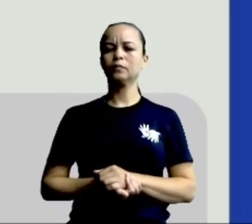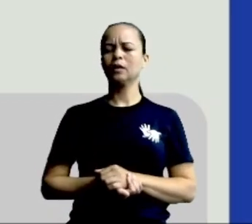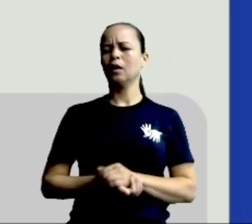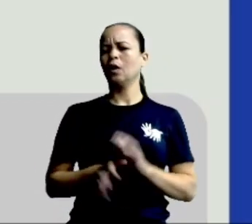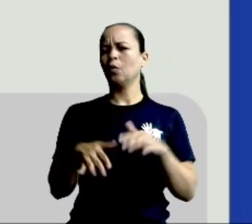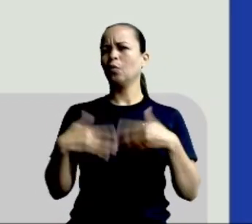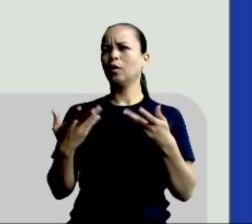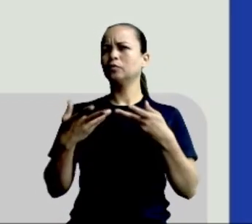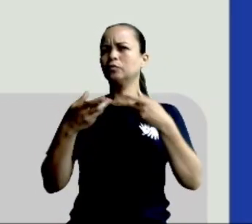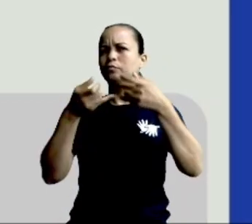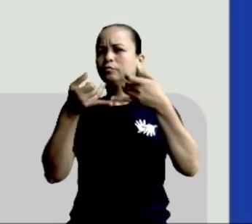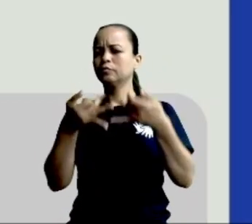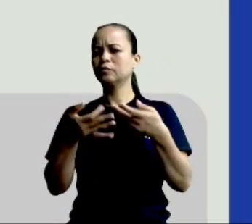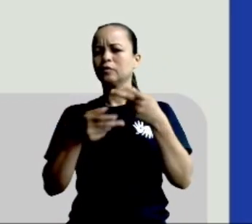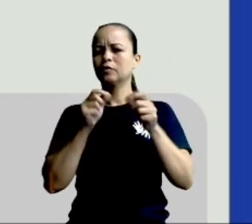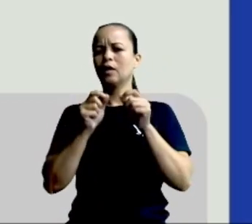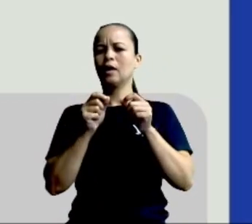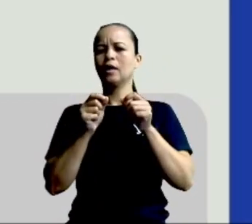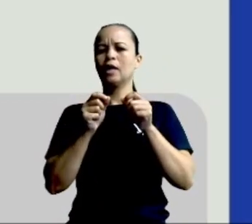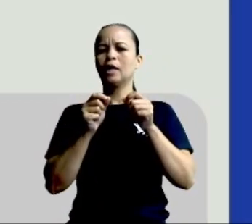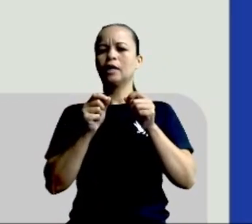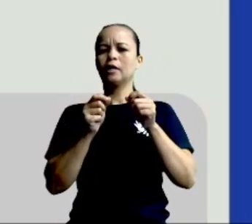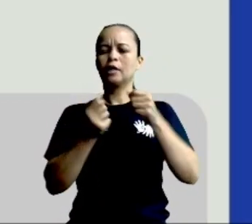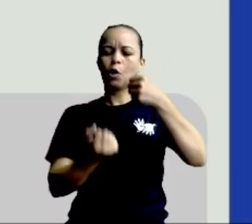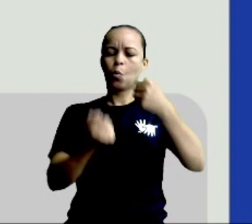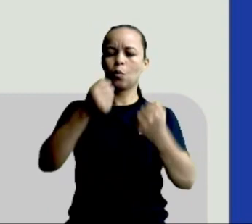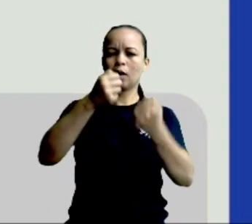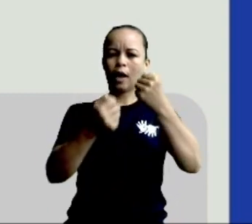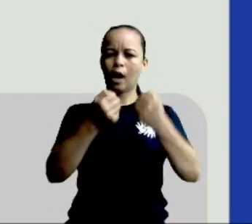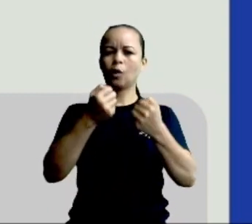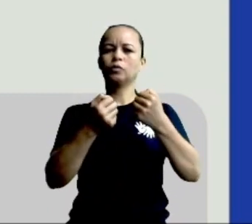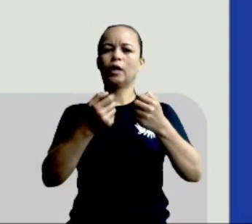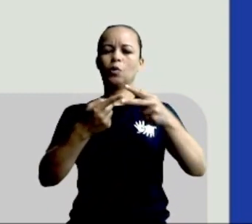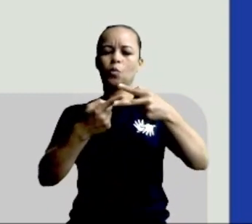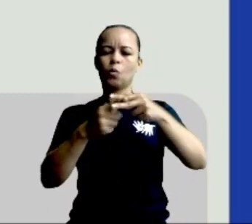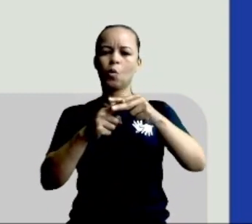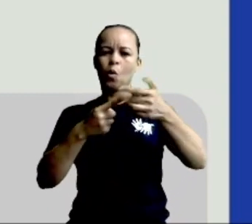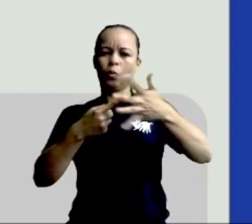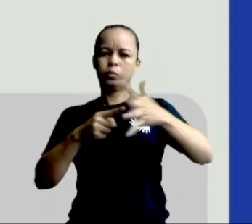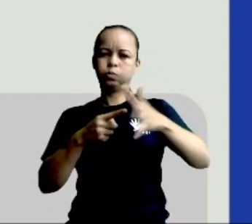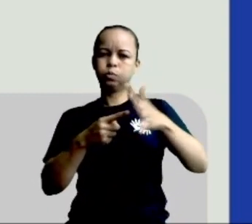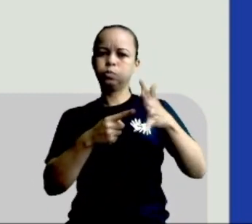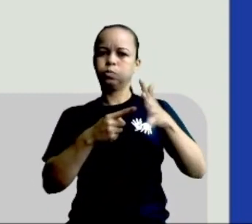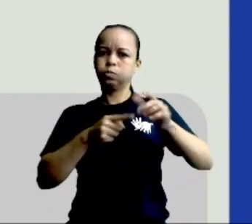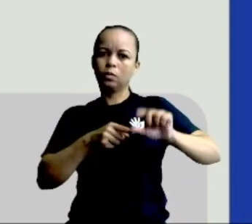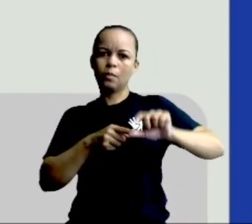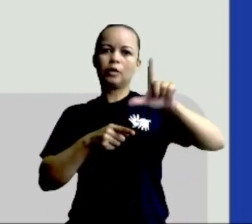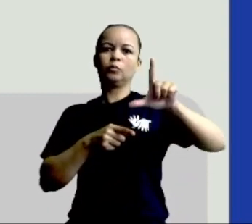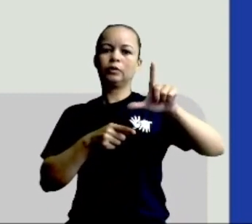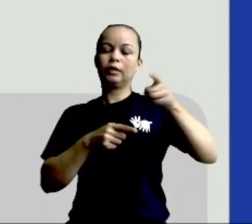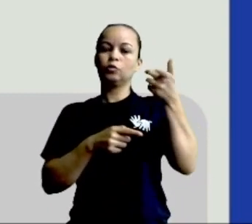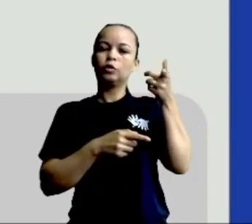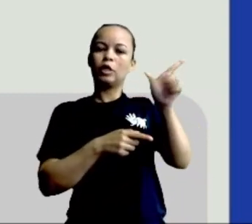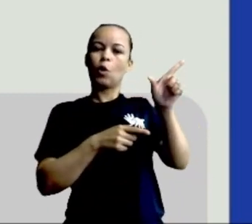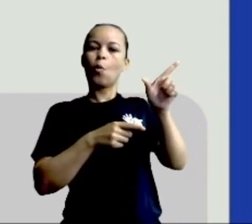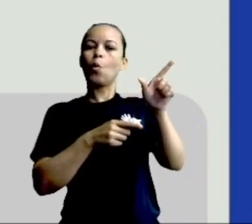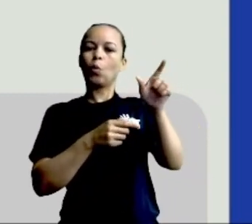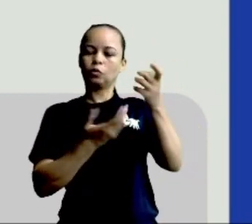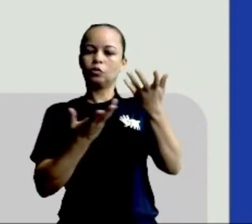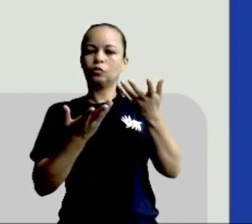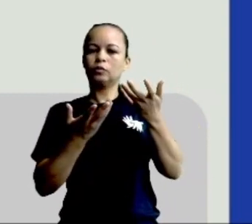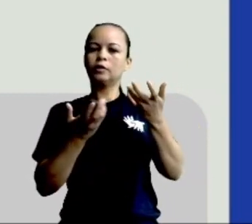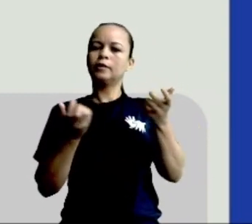Quando se diz que um carro tem um motor mais potente do que outro, significa que